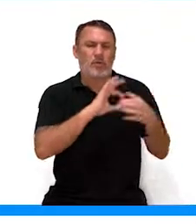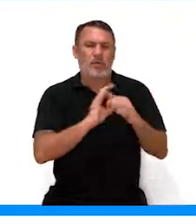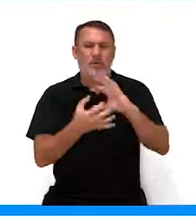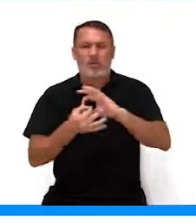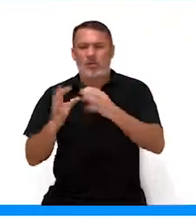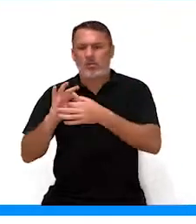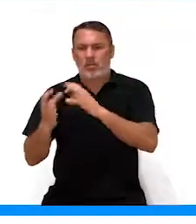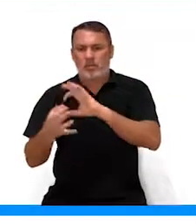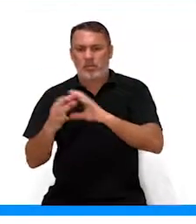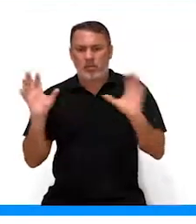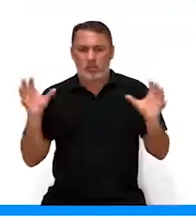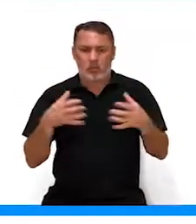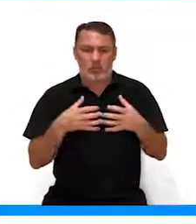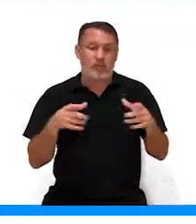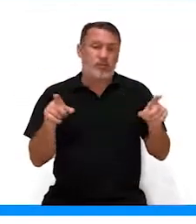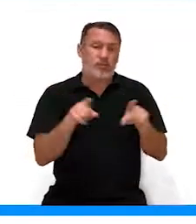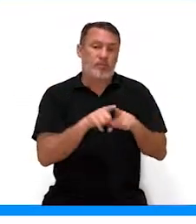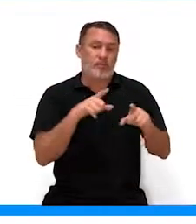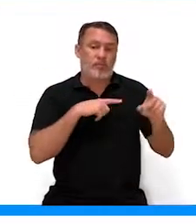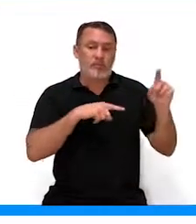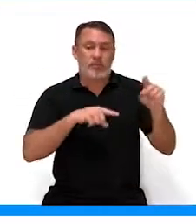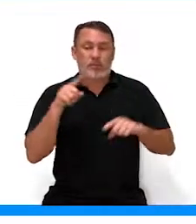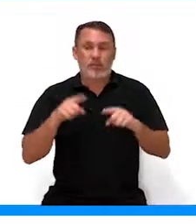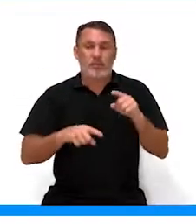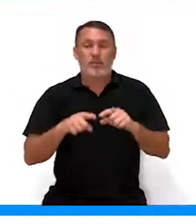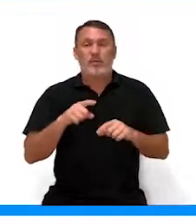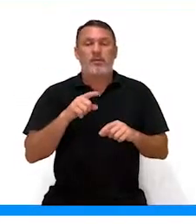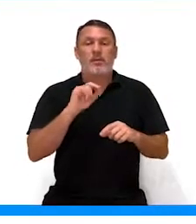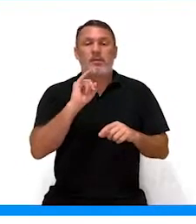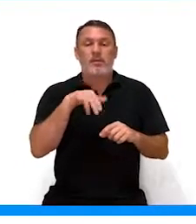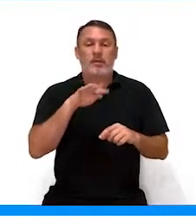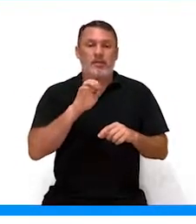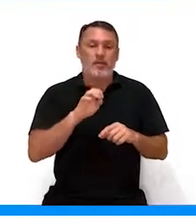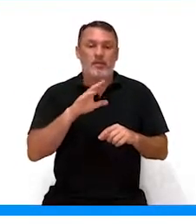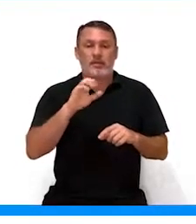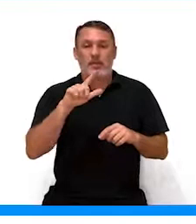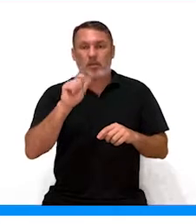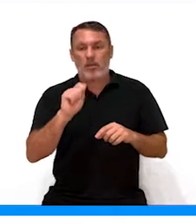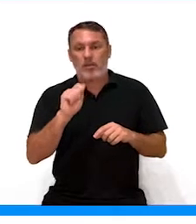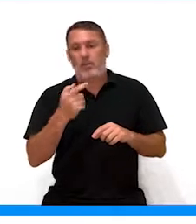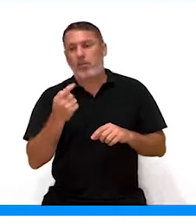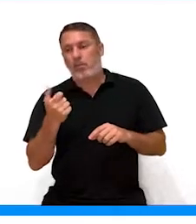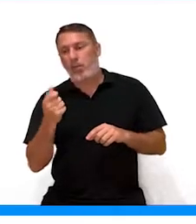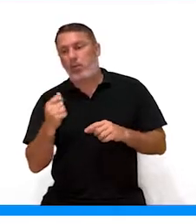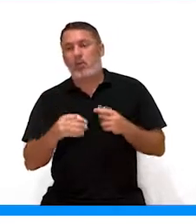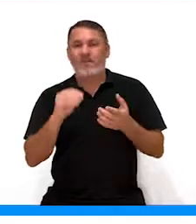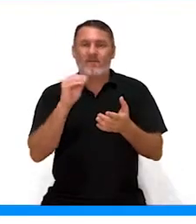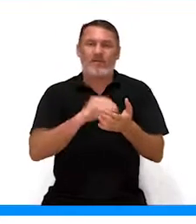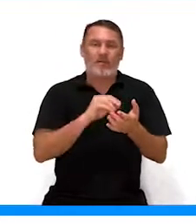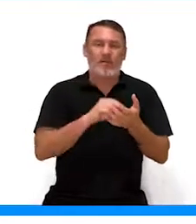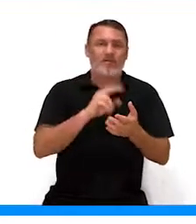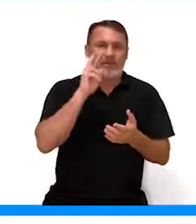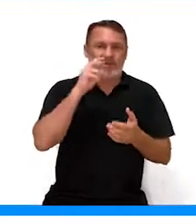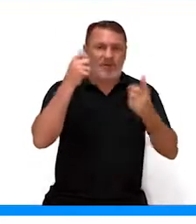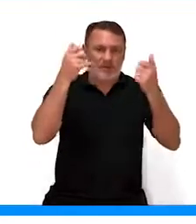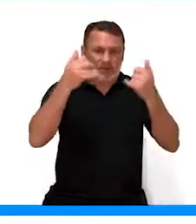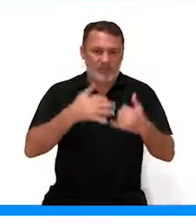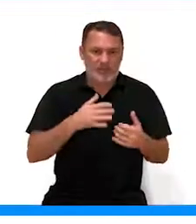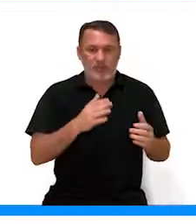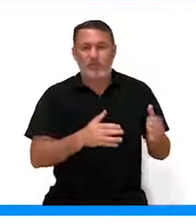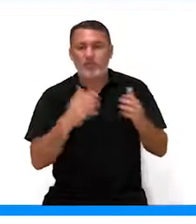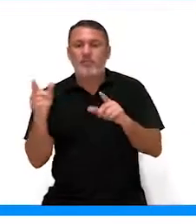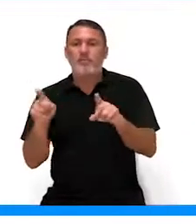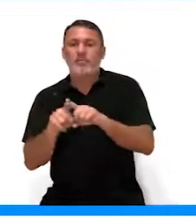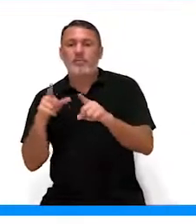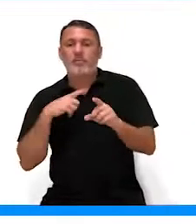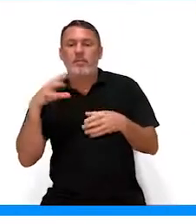todas agarradinhas, uma do ladinho da outra. Tem substância intercelular ausente ou em pouca quantidade, como